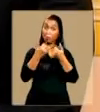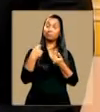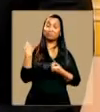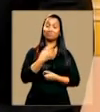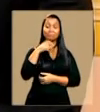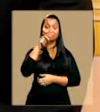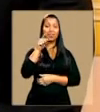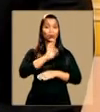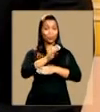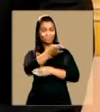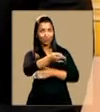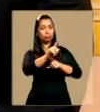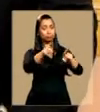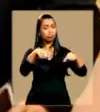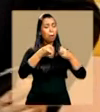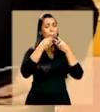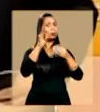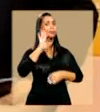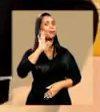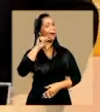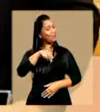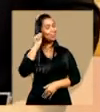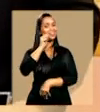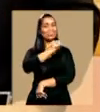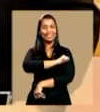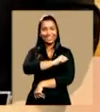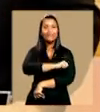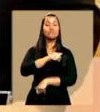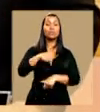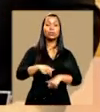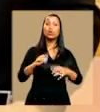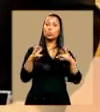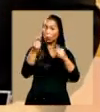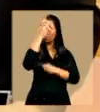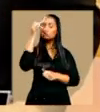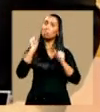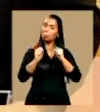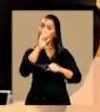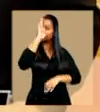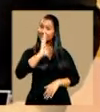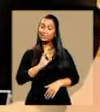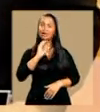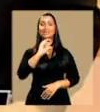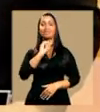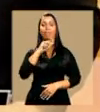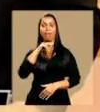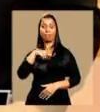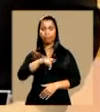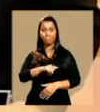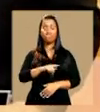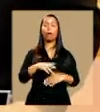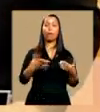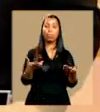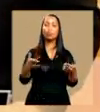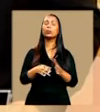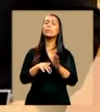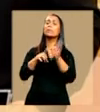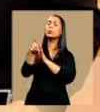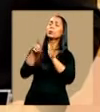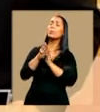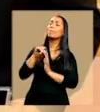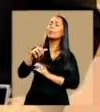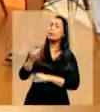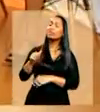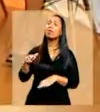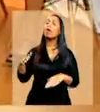Bom, a gente acabou de conferir aí no vídeo um espaço super legal aqui em Rio Preto, espaço público, gente, o CIEC. Eu sigo aqui do estúdio, agora eu pergunto